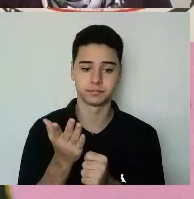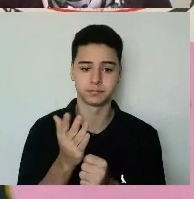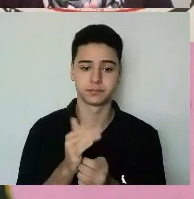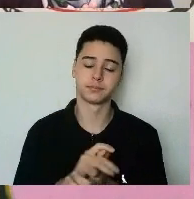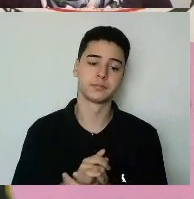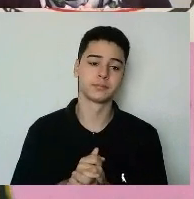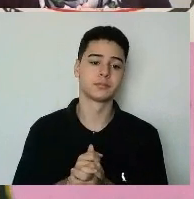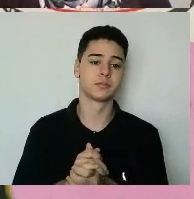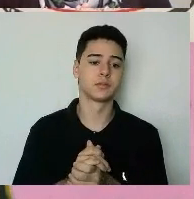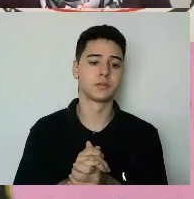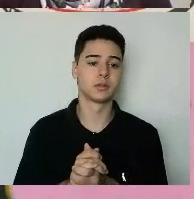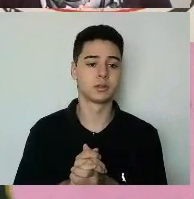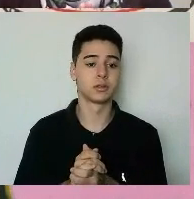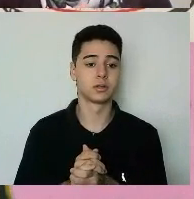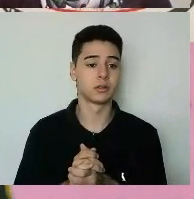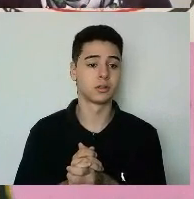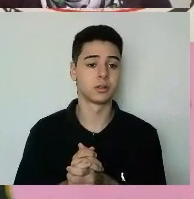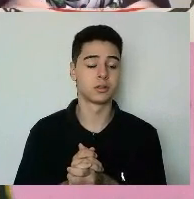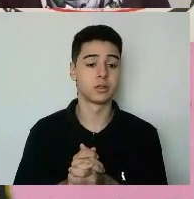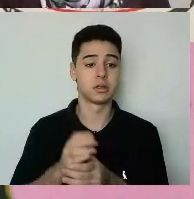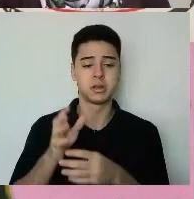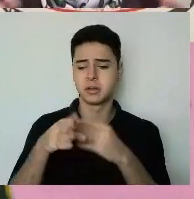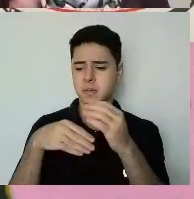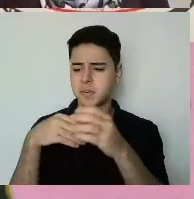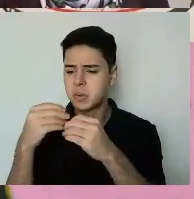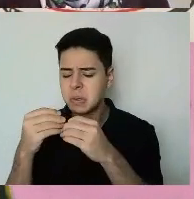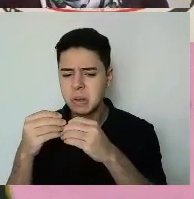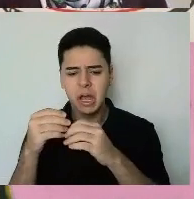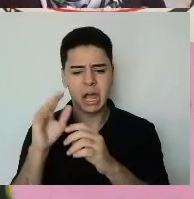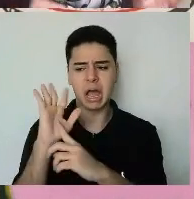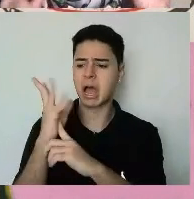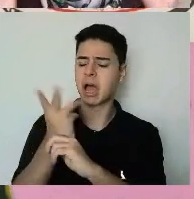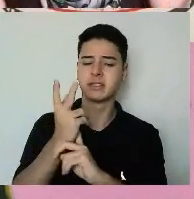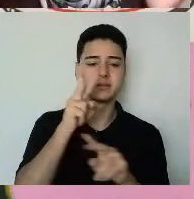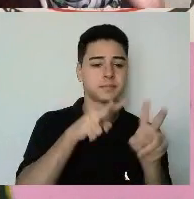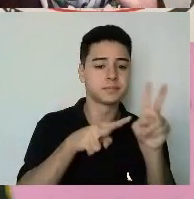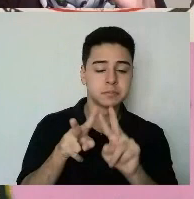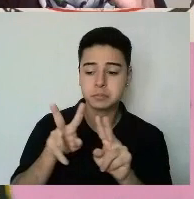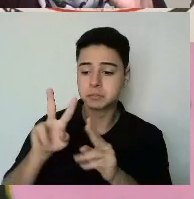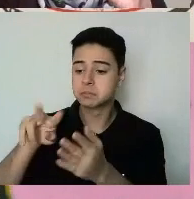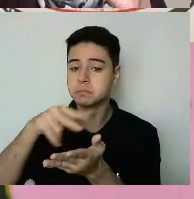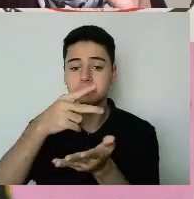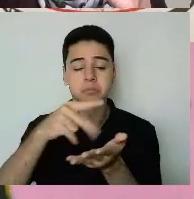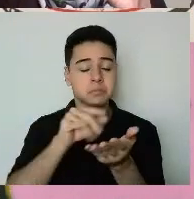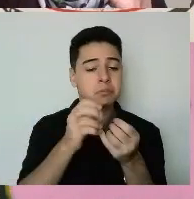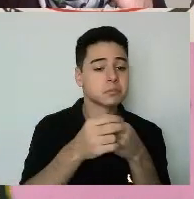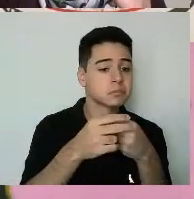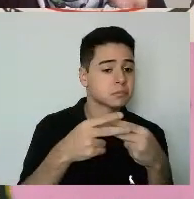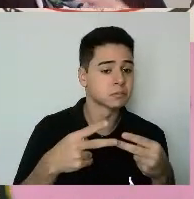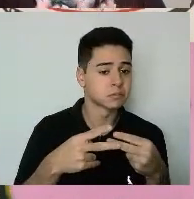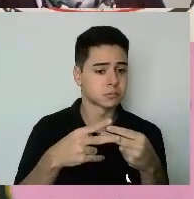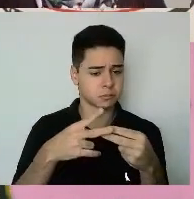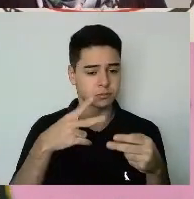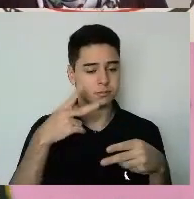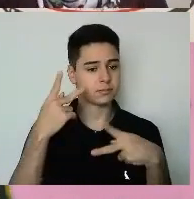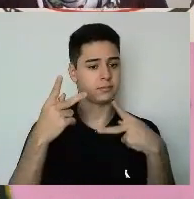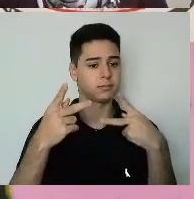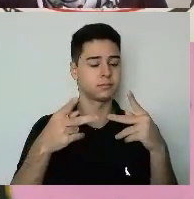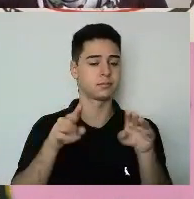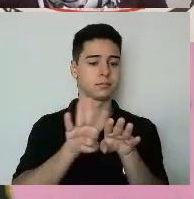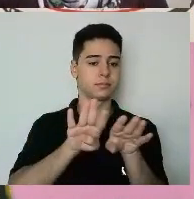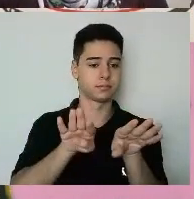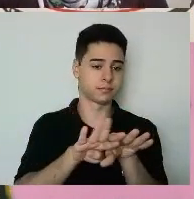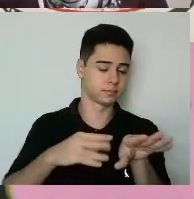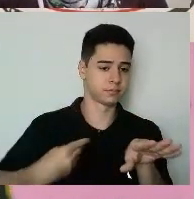linguagem ou gênero que mistura artes visuais, artes cênicas, e conta sempre com a